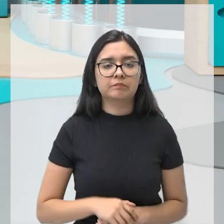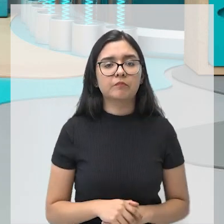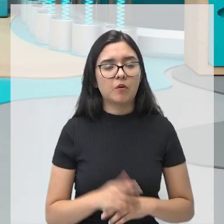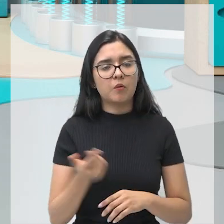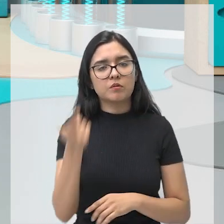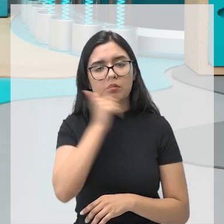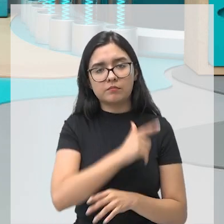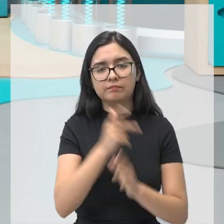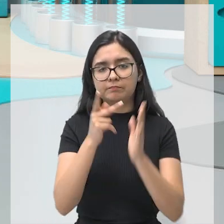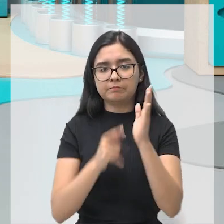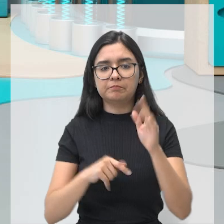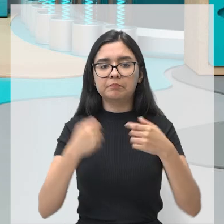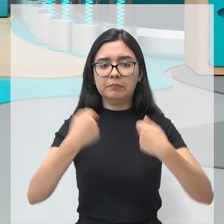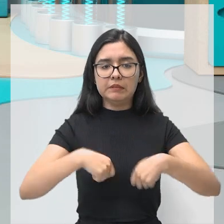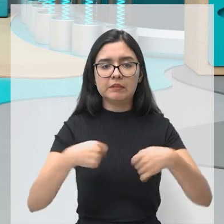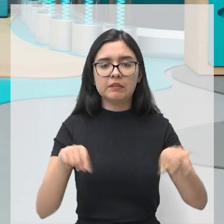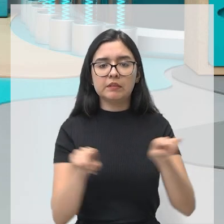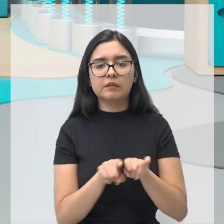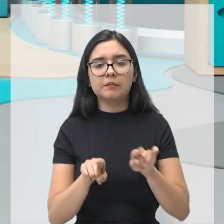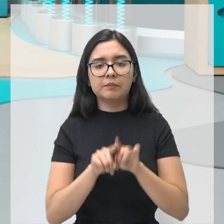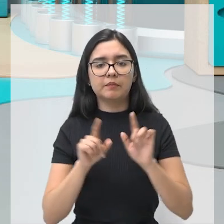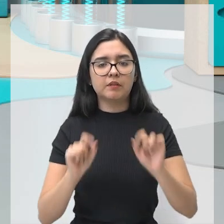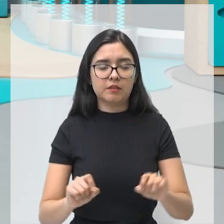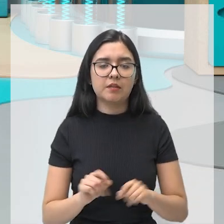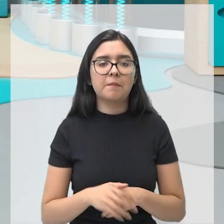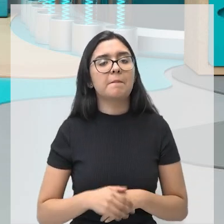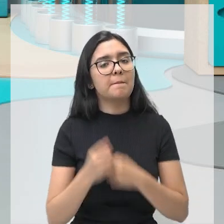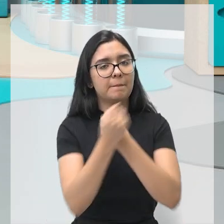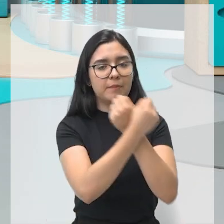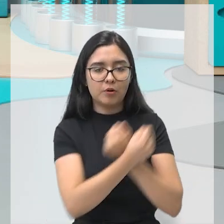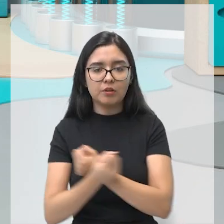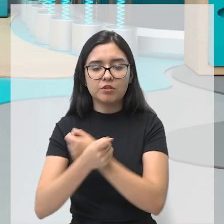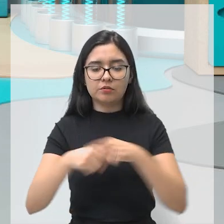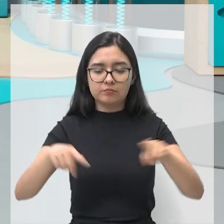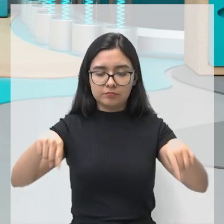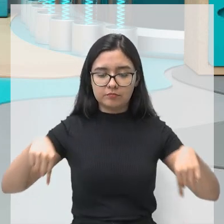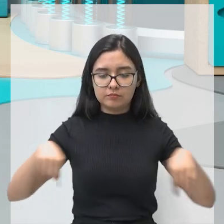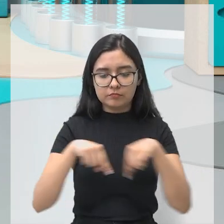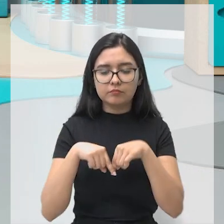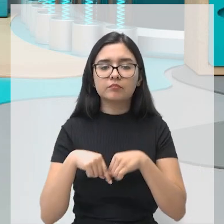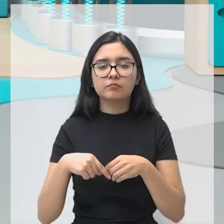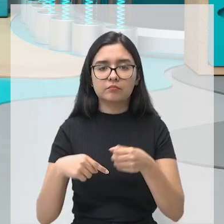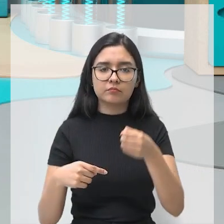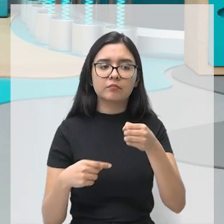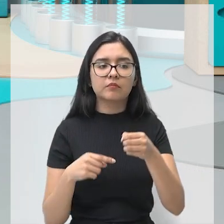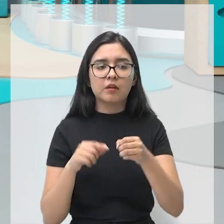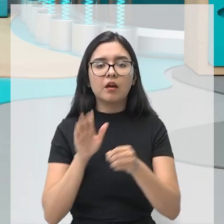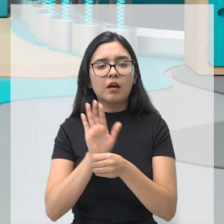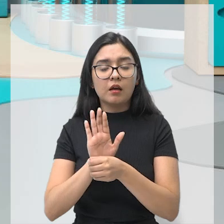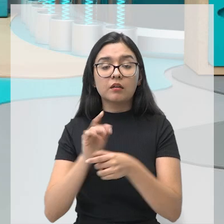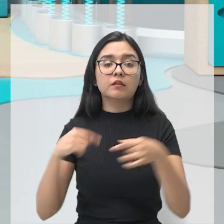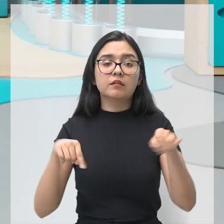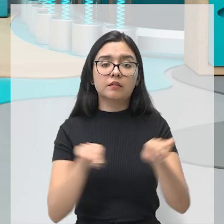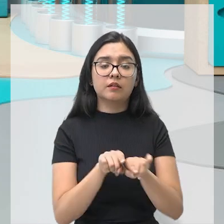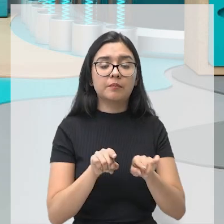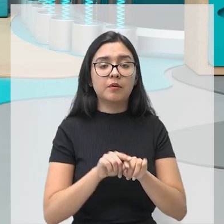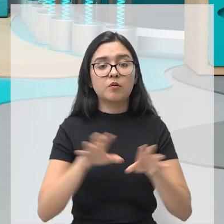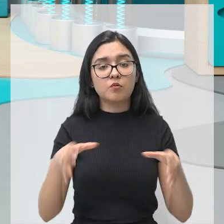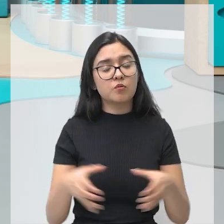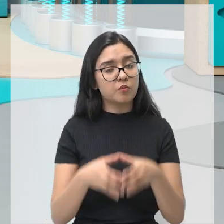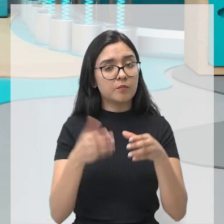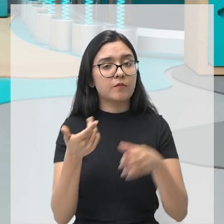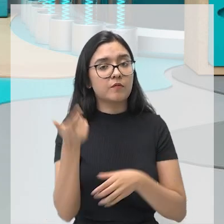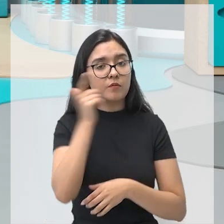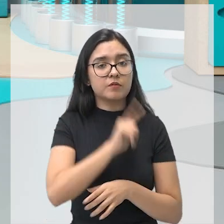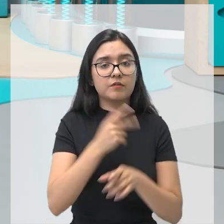Claro que é necessário também resguardar a sua cesta e o seu campo ali, né? vai vencer a equipe que obtiver a